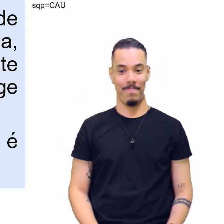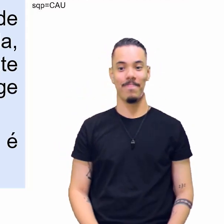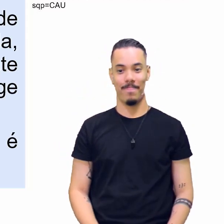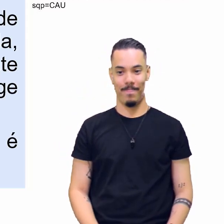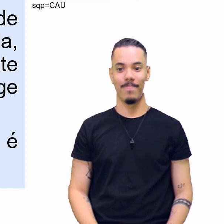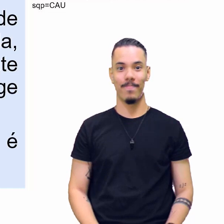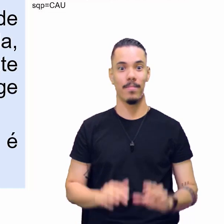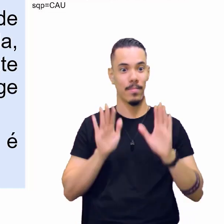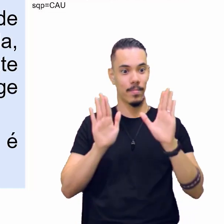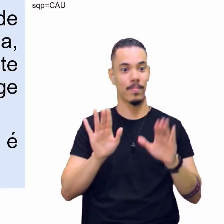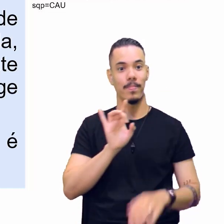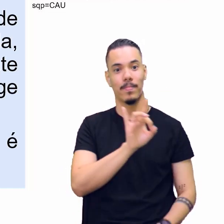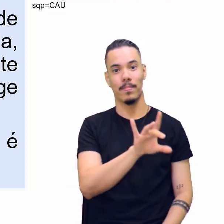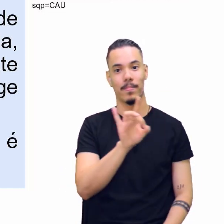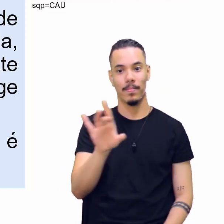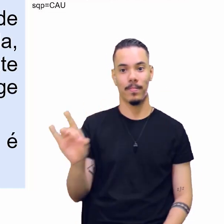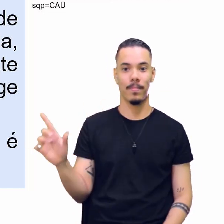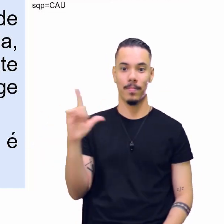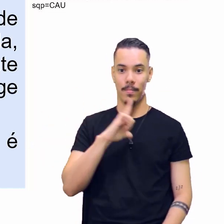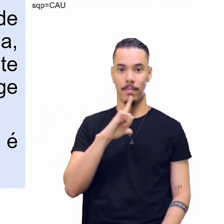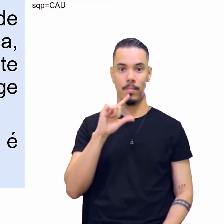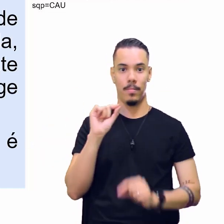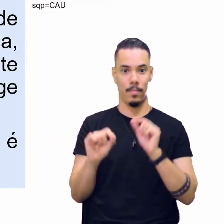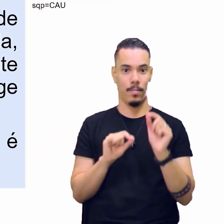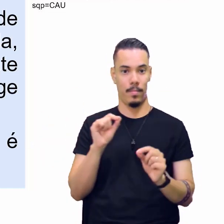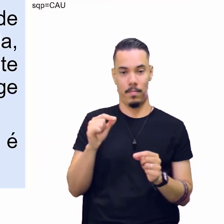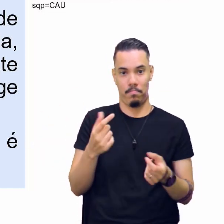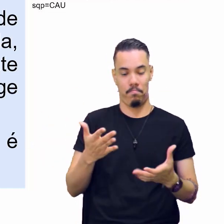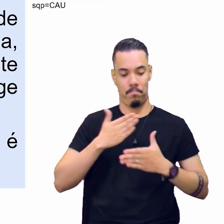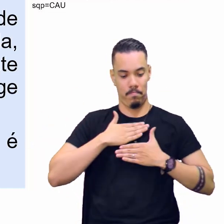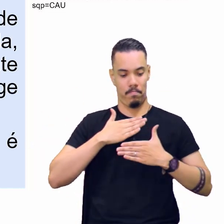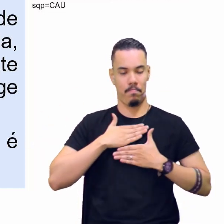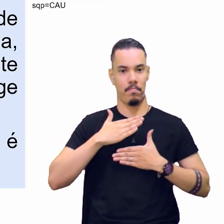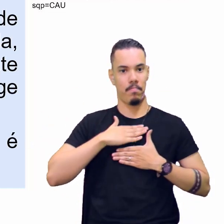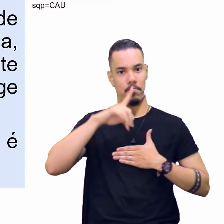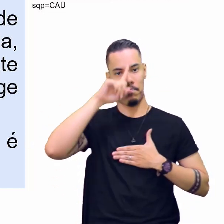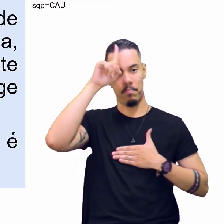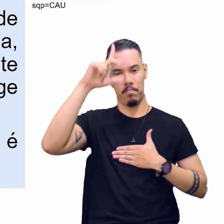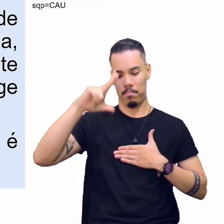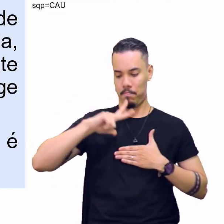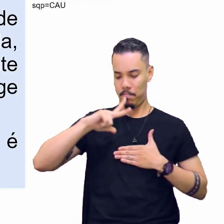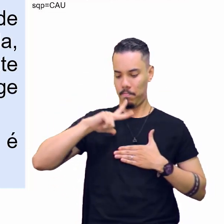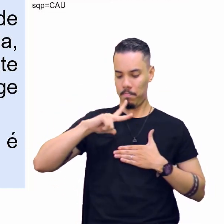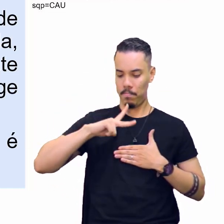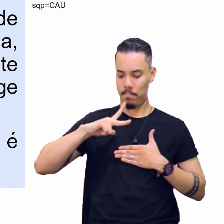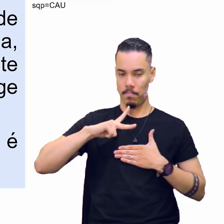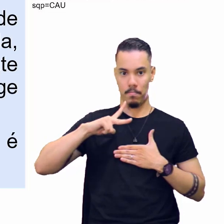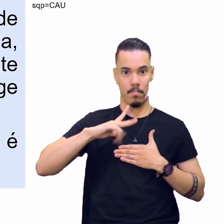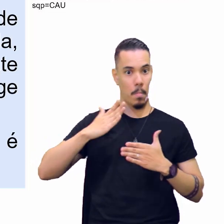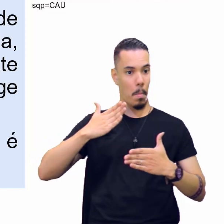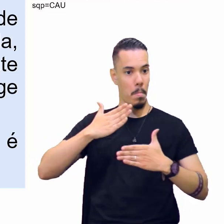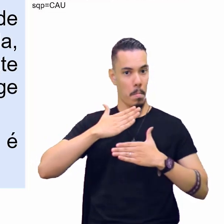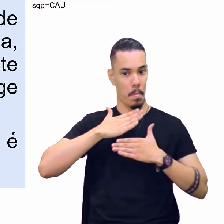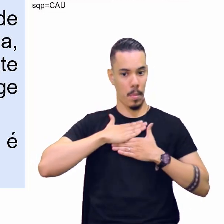Mas só que cada um vai defender a sua ideia. E para isso é necessário o